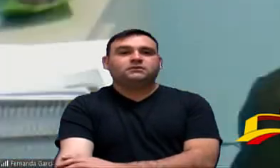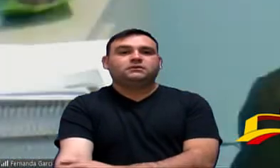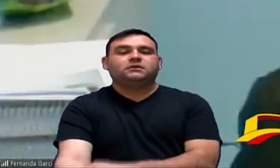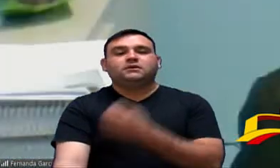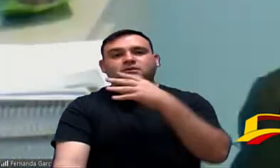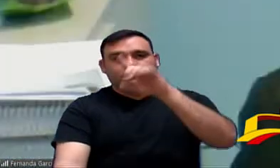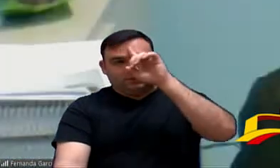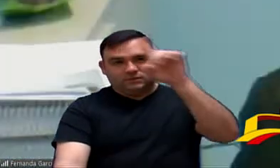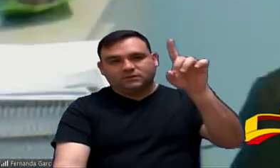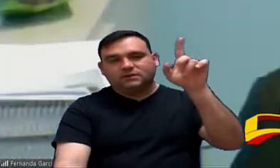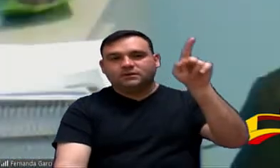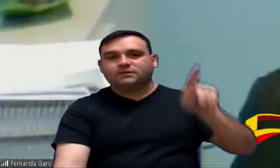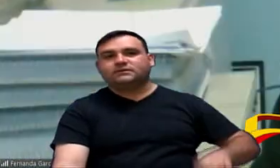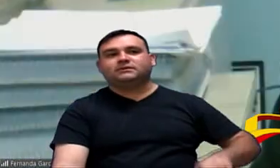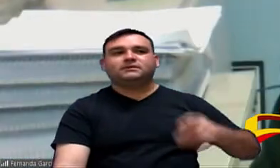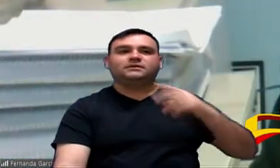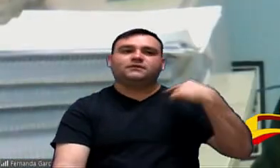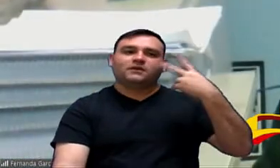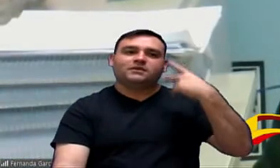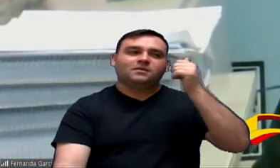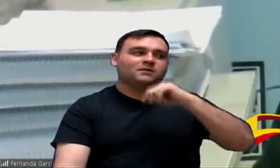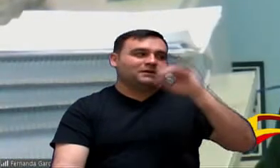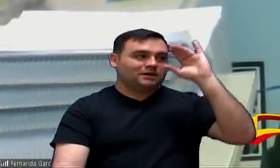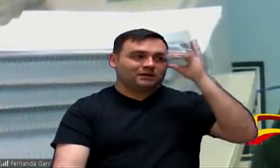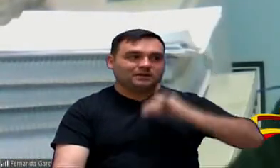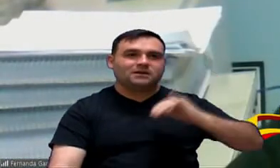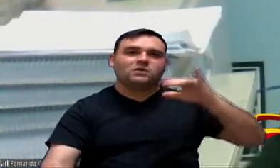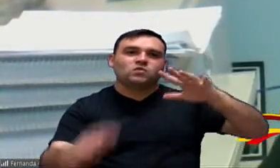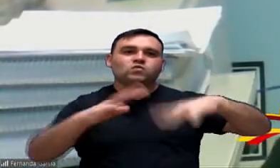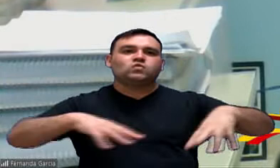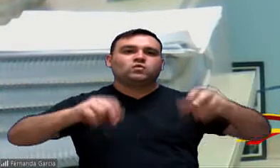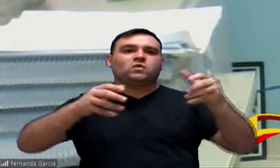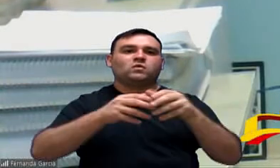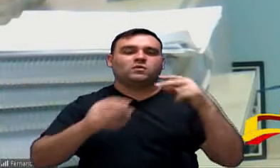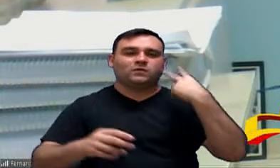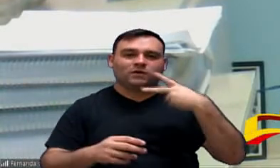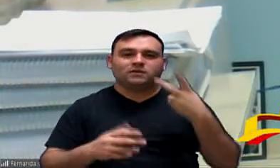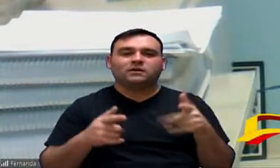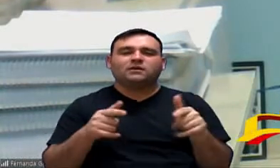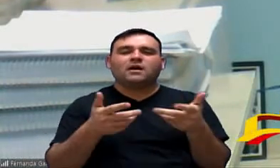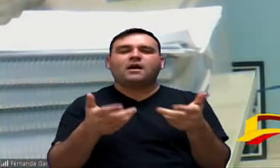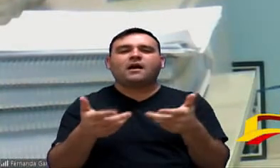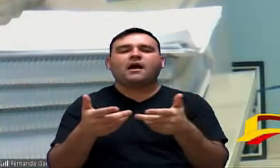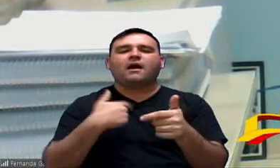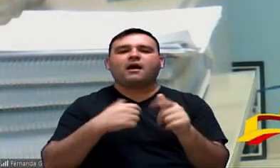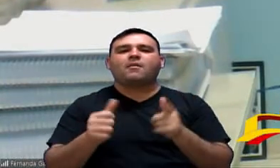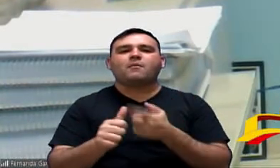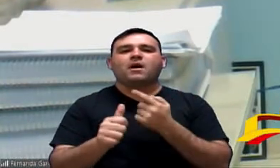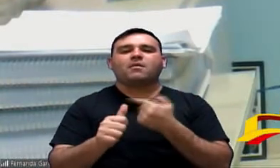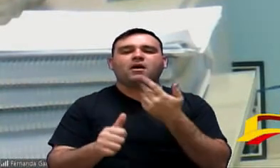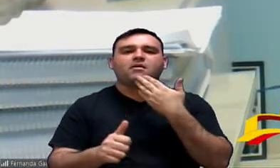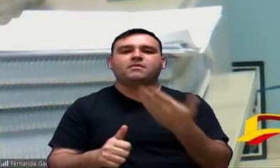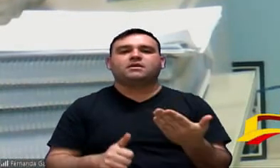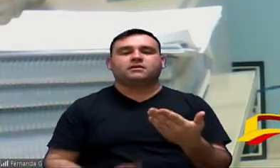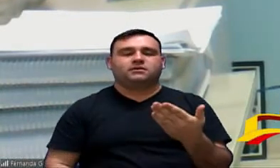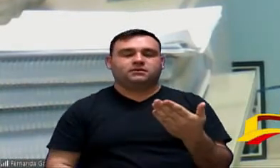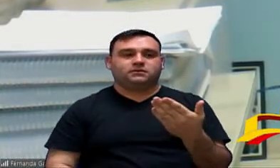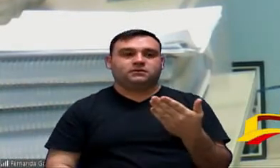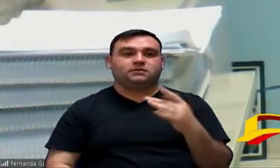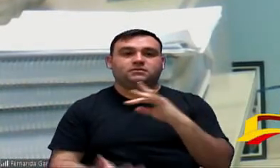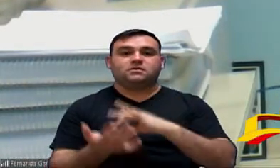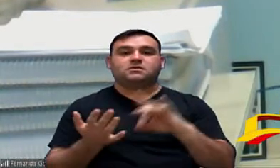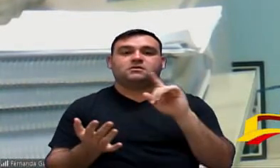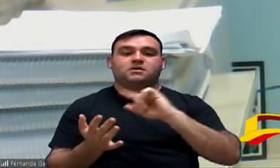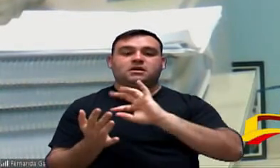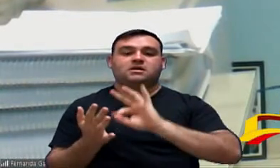Bom dia, senhor presidente, vereador Yara e vereadores. Senhor presidente, eu gostaria de pedir aí a